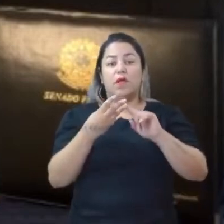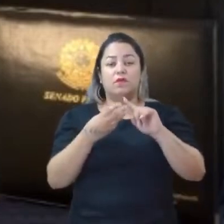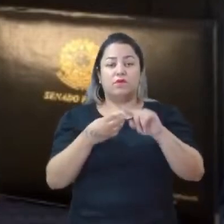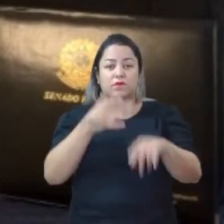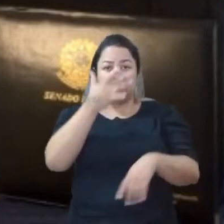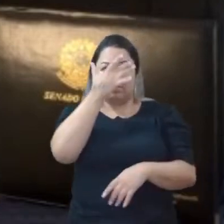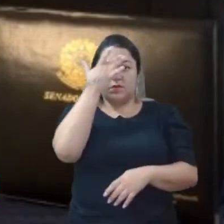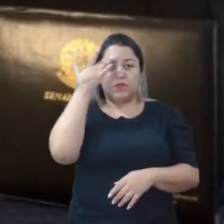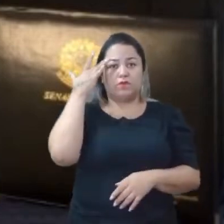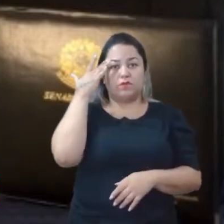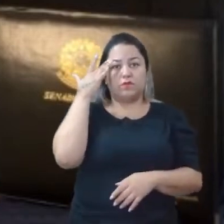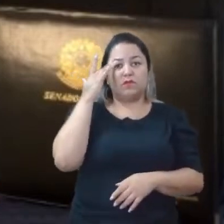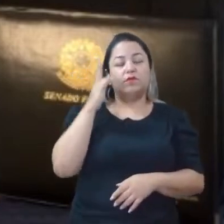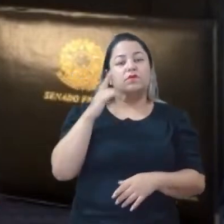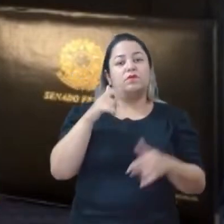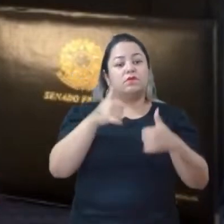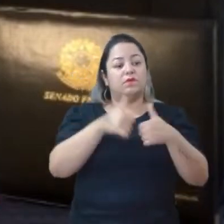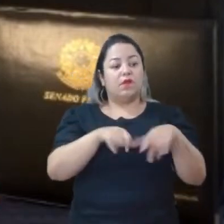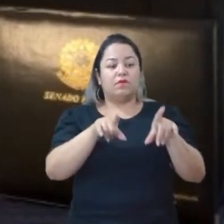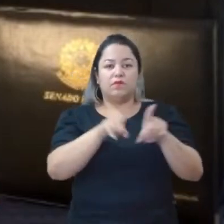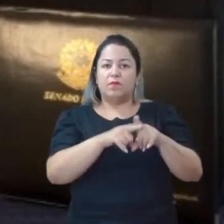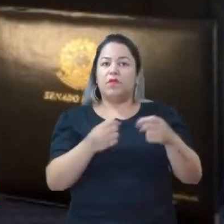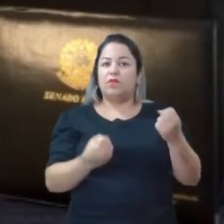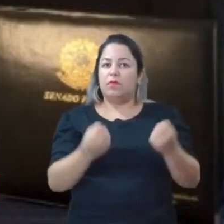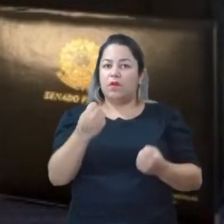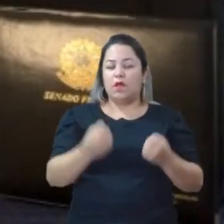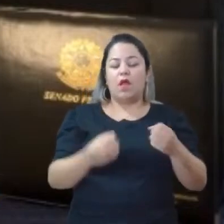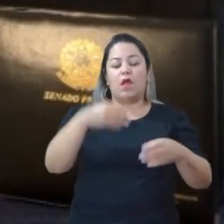pessoas que estavam no carro com ele